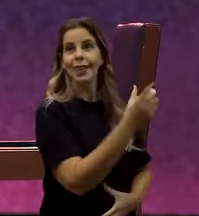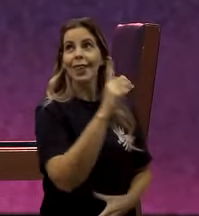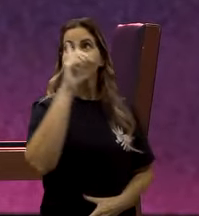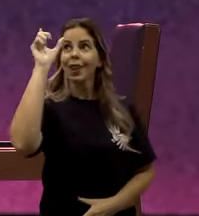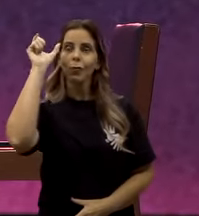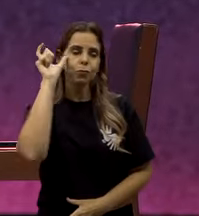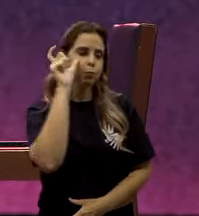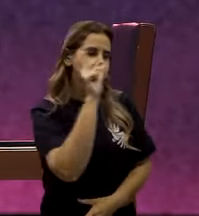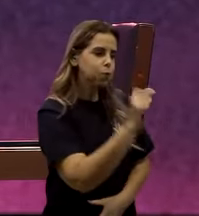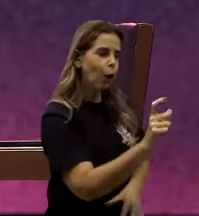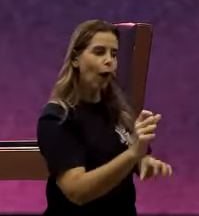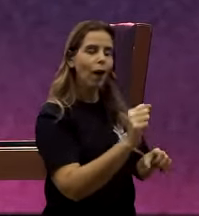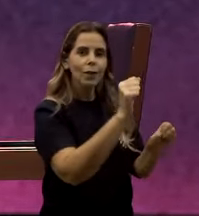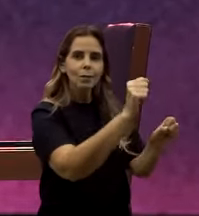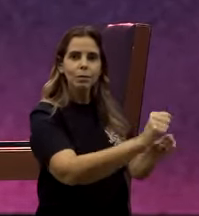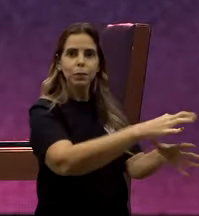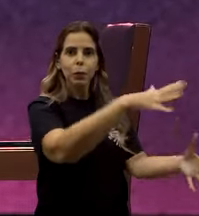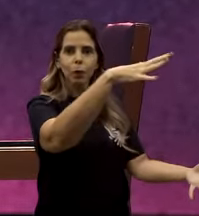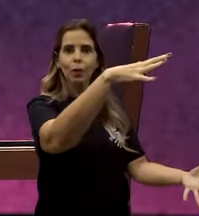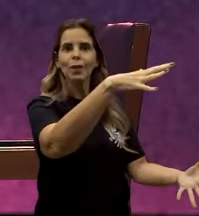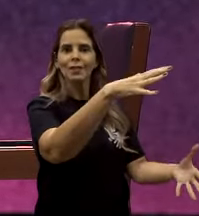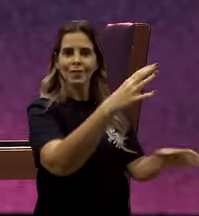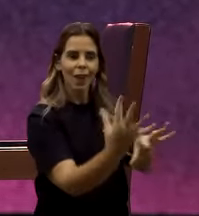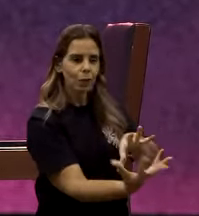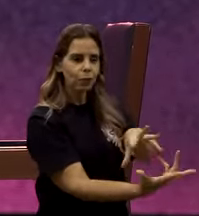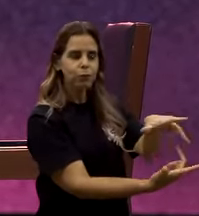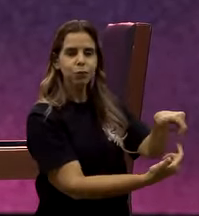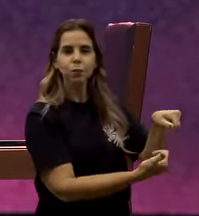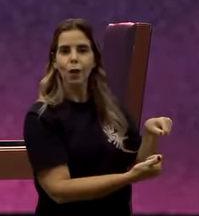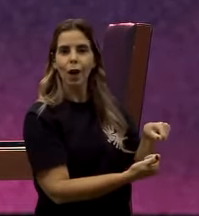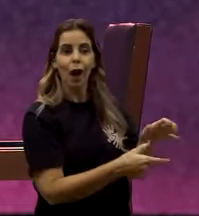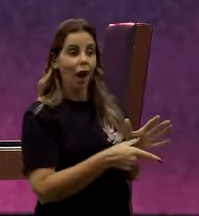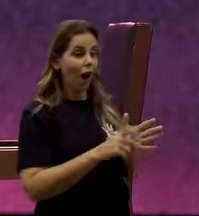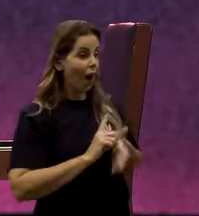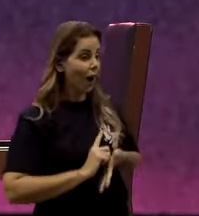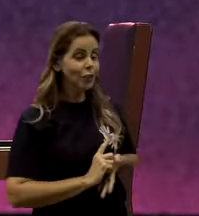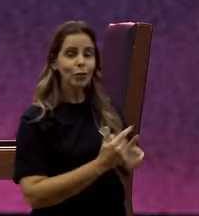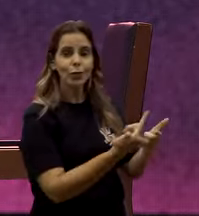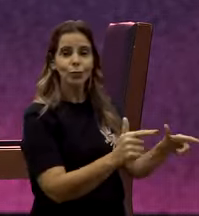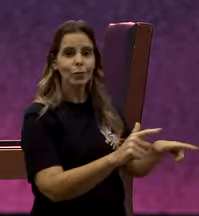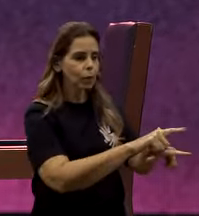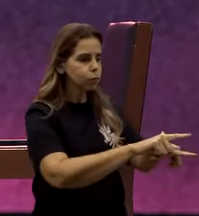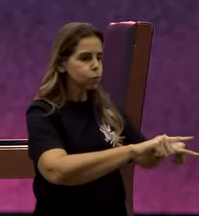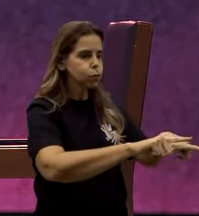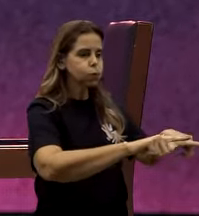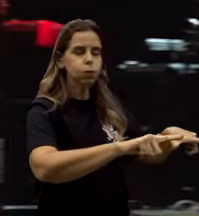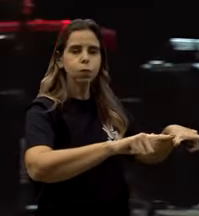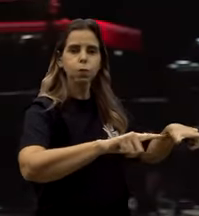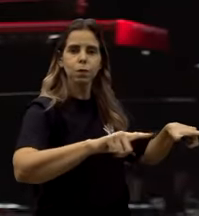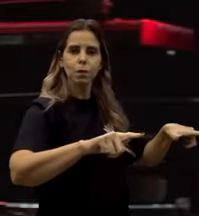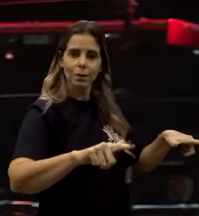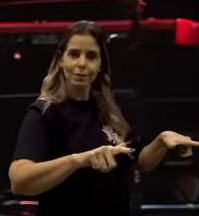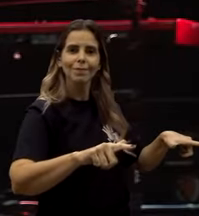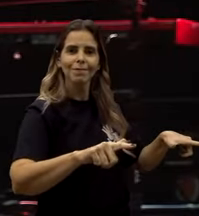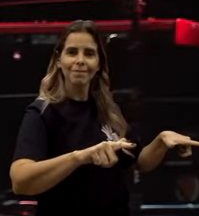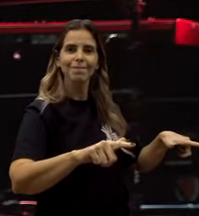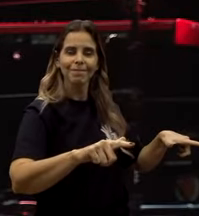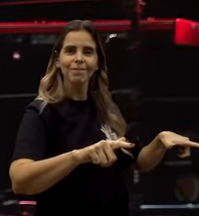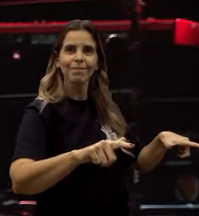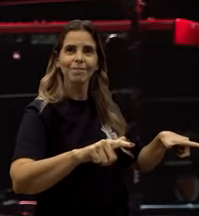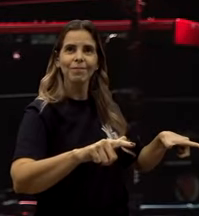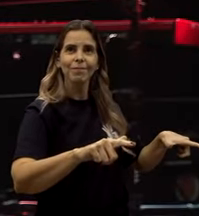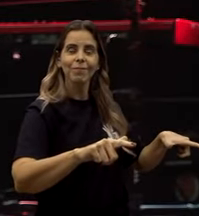de modo que aquilo que não se vê foi feito do não foi feito do que é visível de forma que o